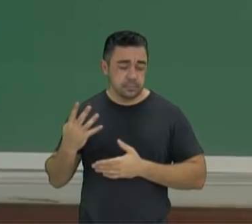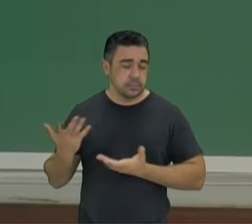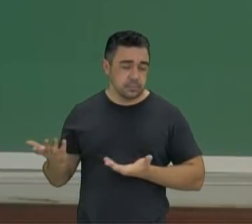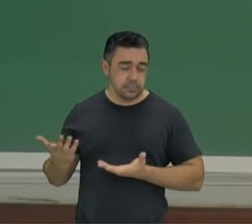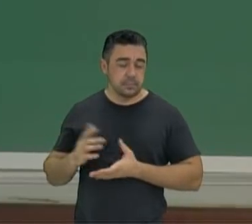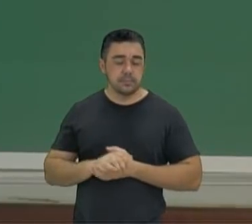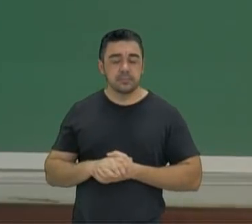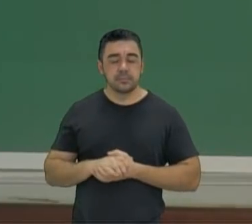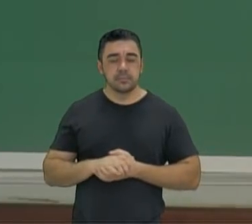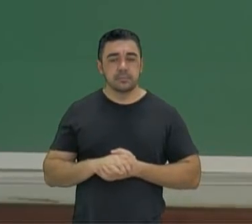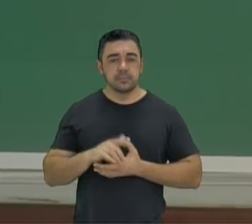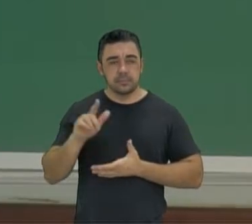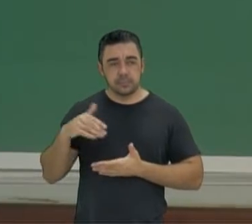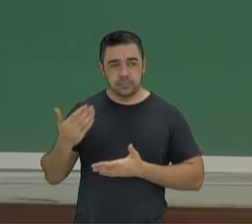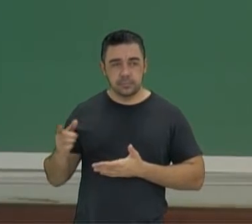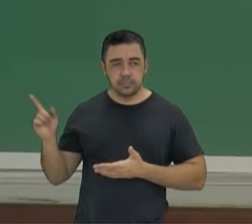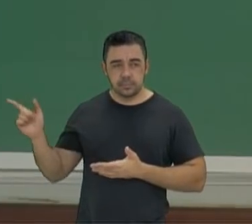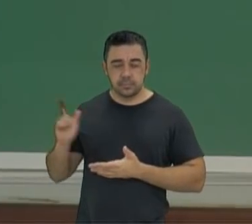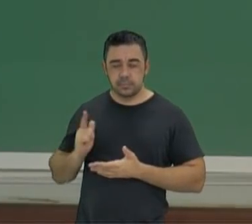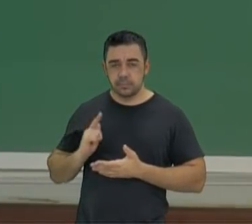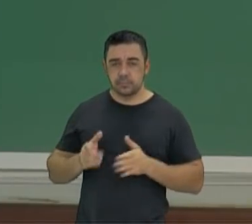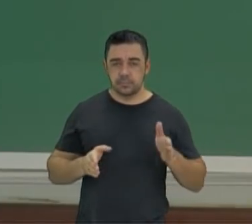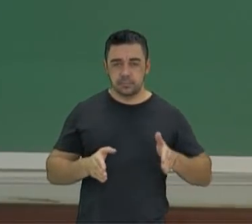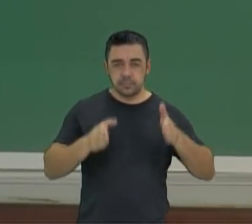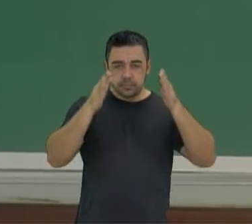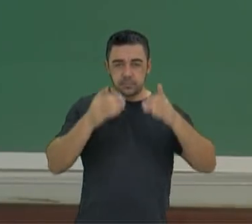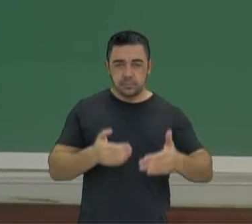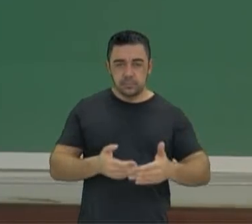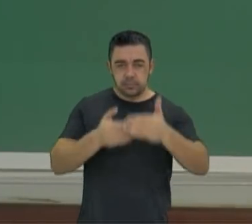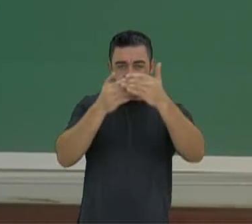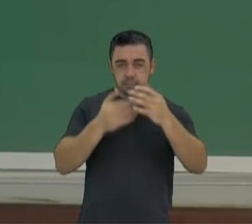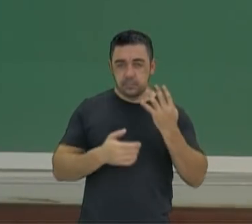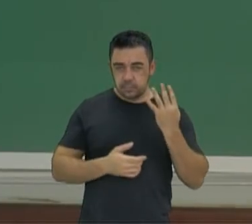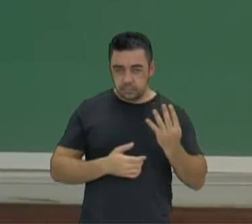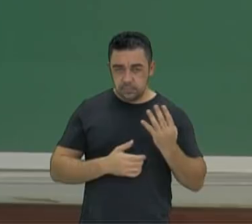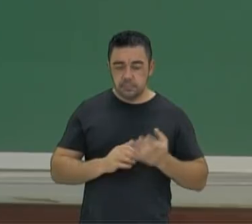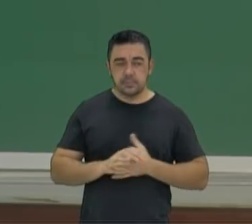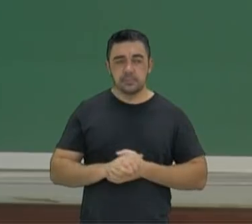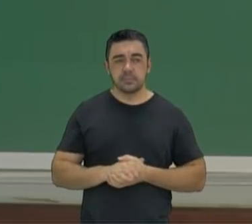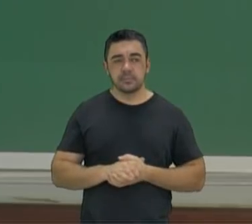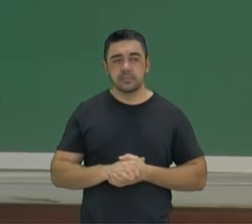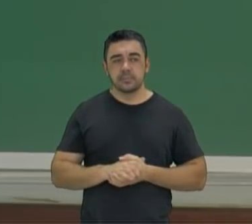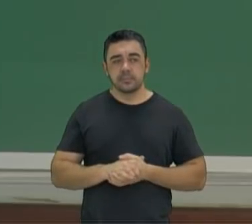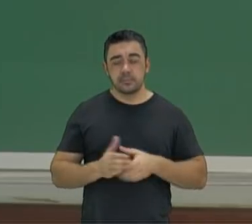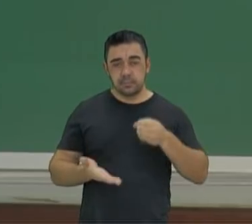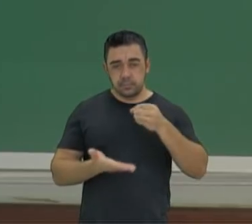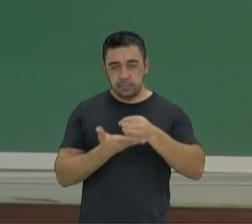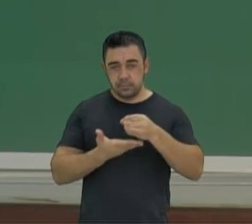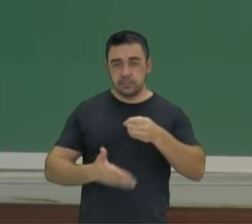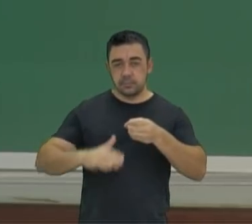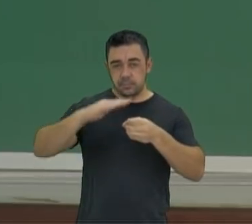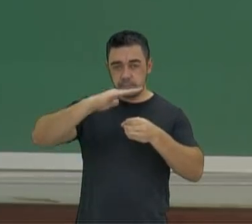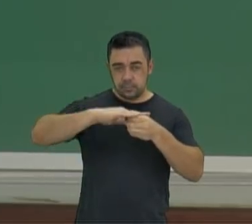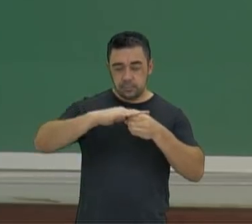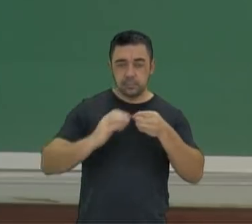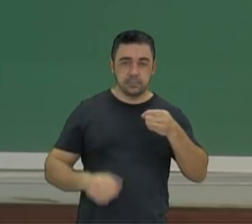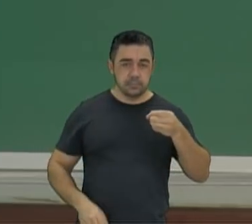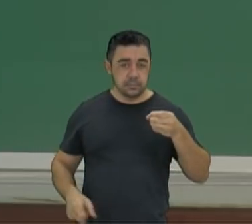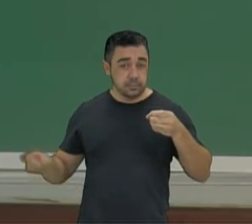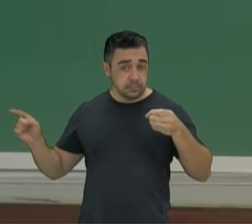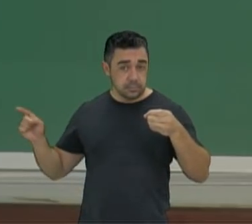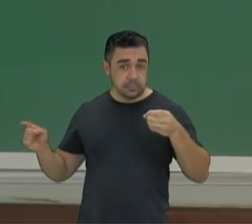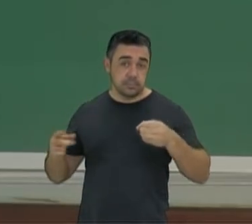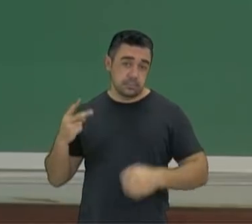quadrilátero, 4 lados, então eu vou ter 4 faces laterais. Tudo bem? Base é um